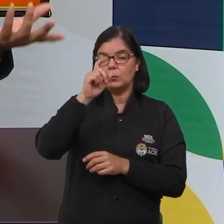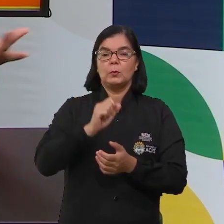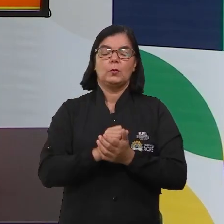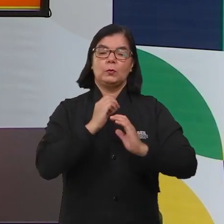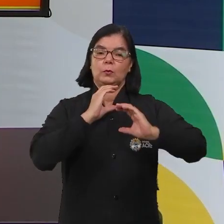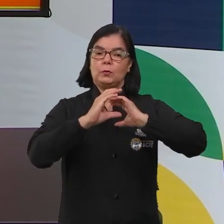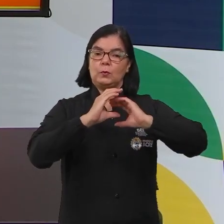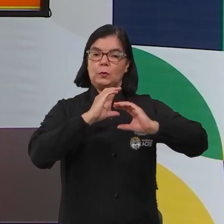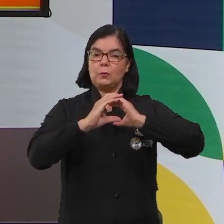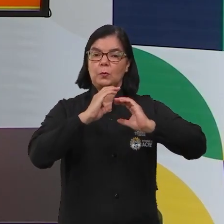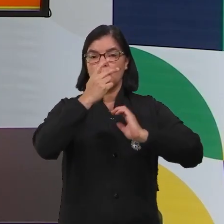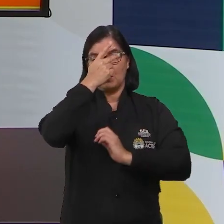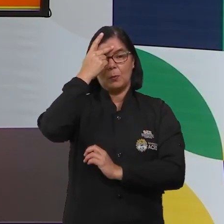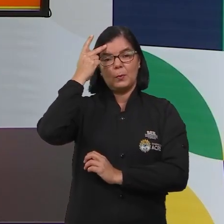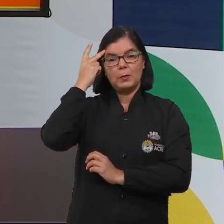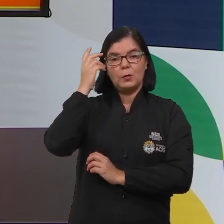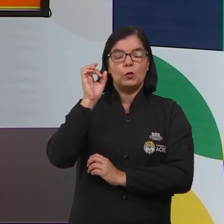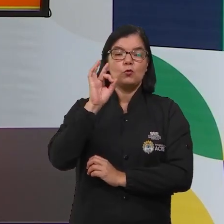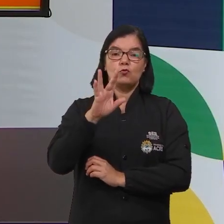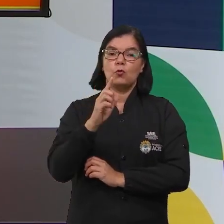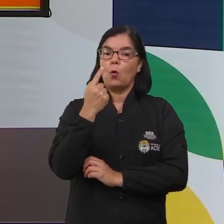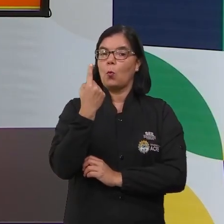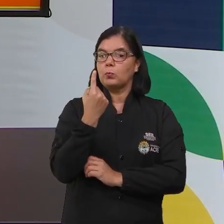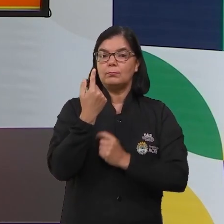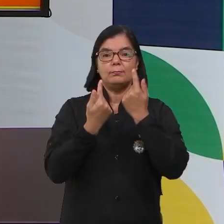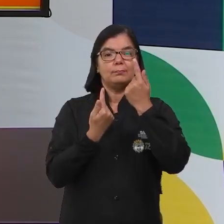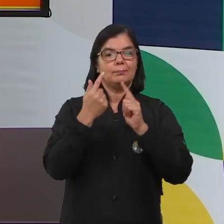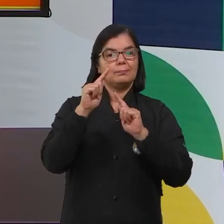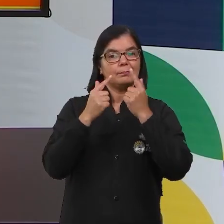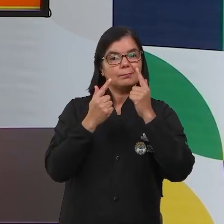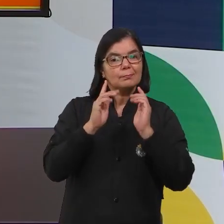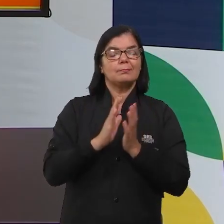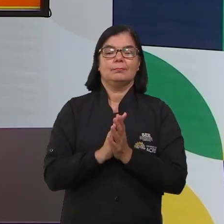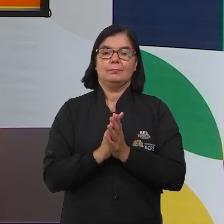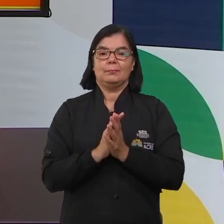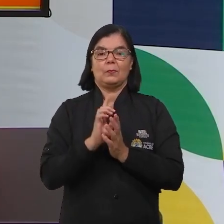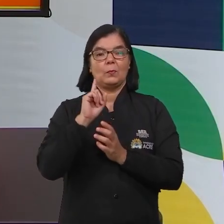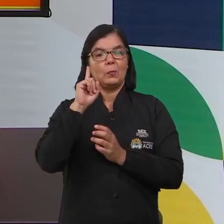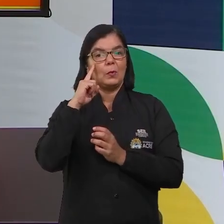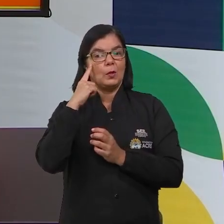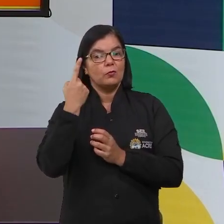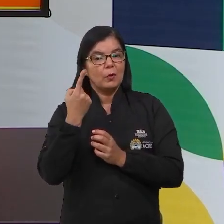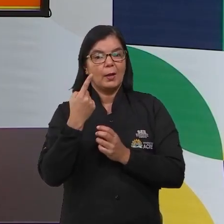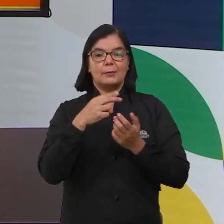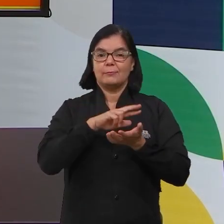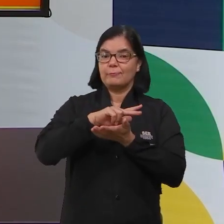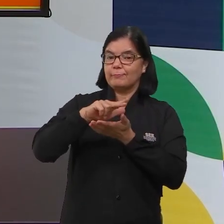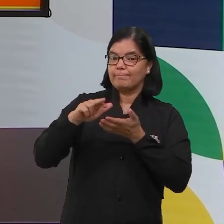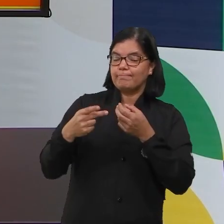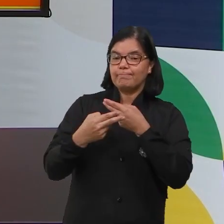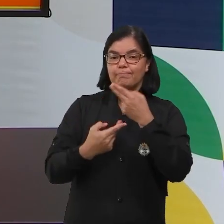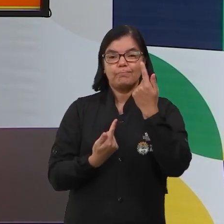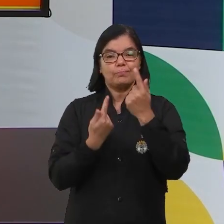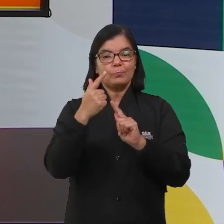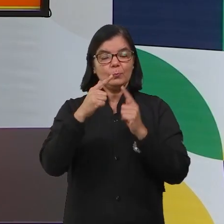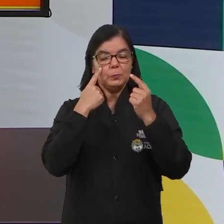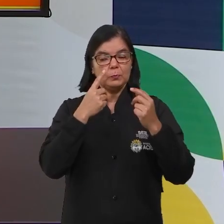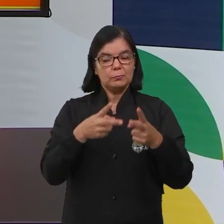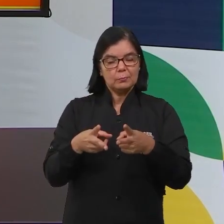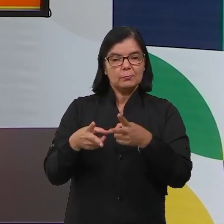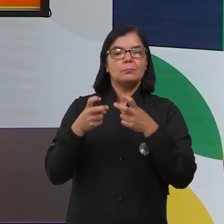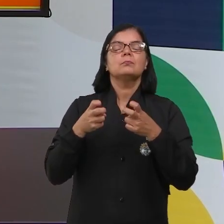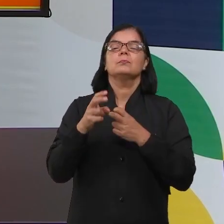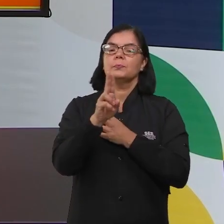se comunica com alguém, que a gente só faz um gesto, né? A gente fala. Ou então a gente percebe que a gente